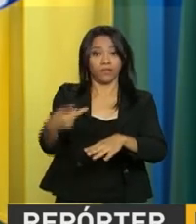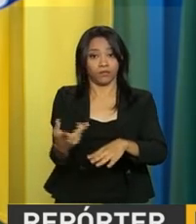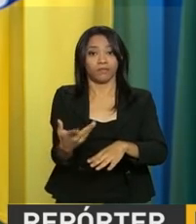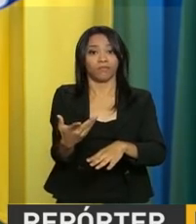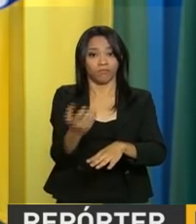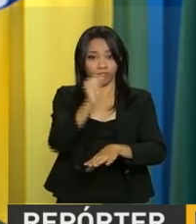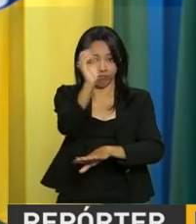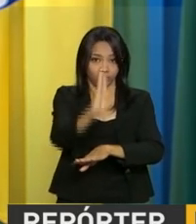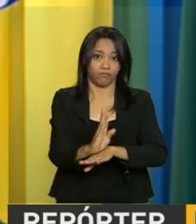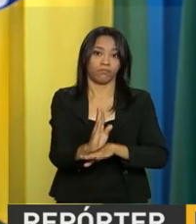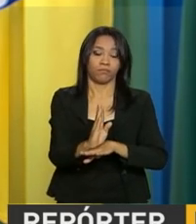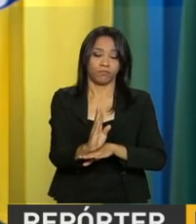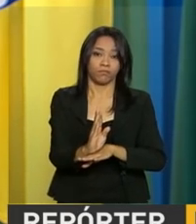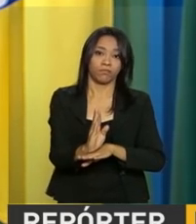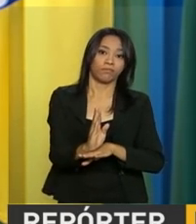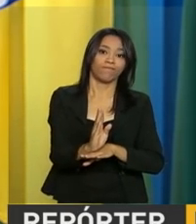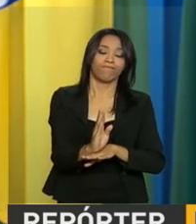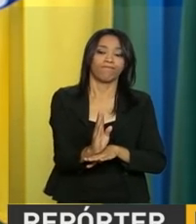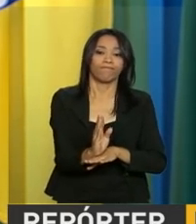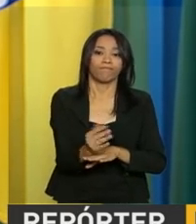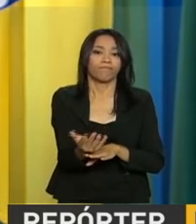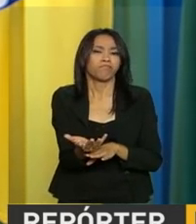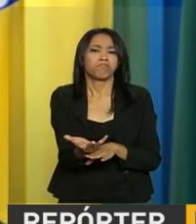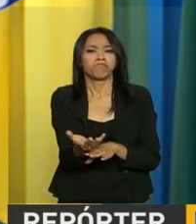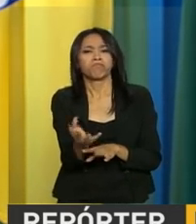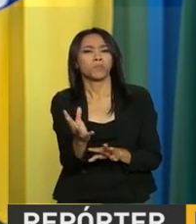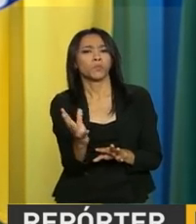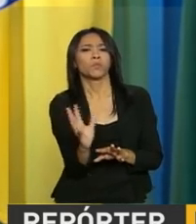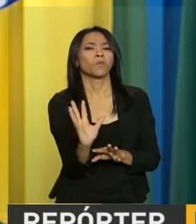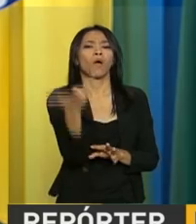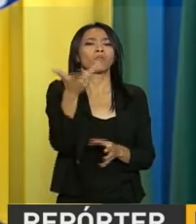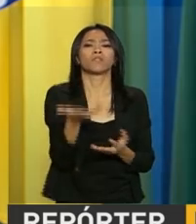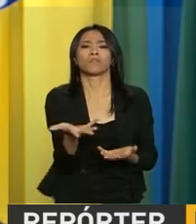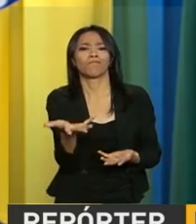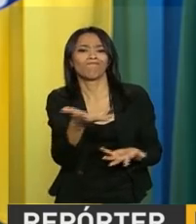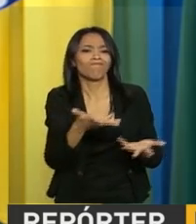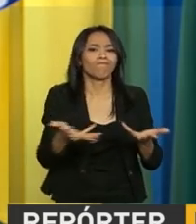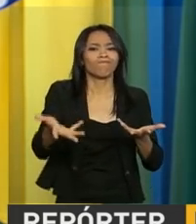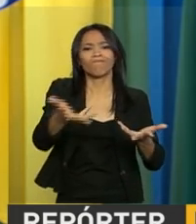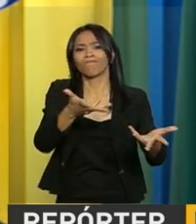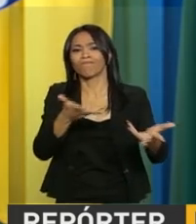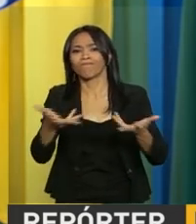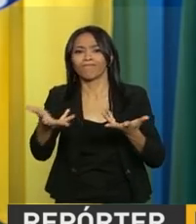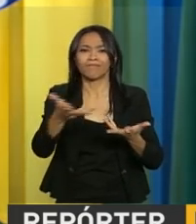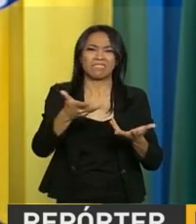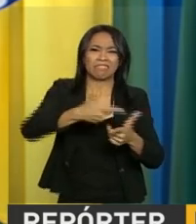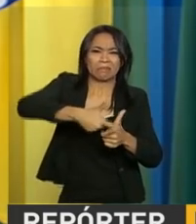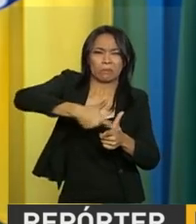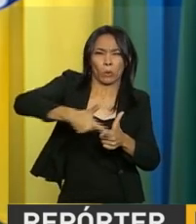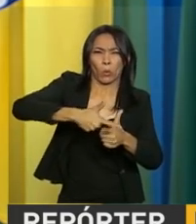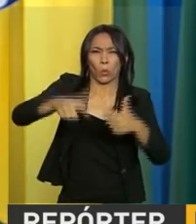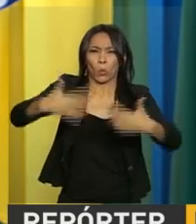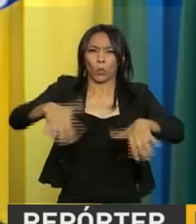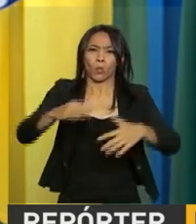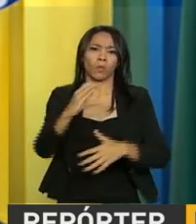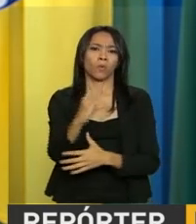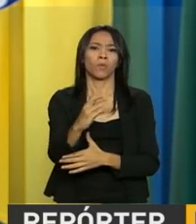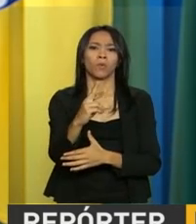ignorar se encontra mergulhado numa das grandes crises da sua